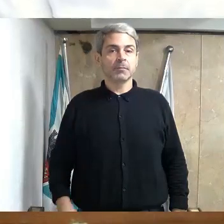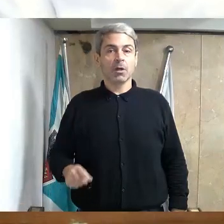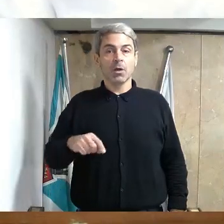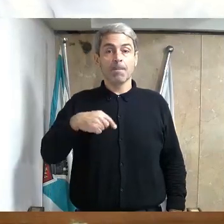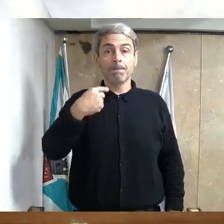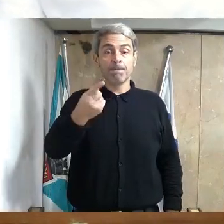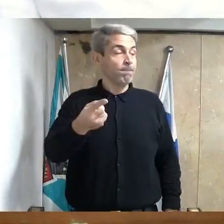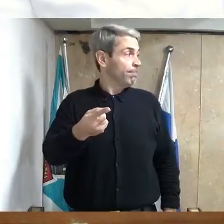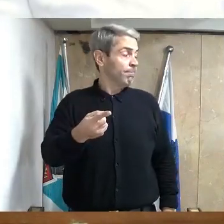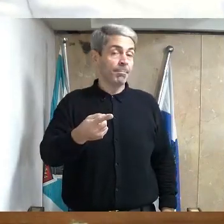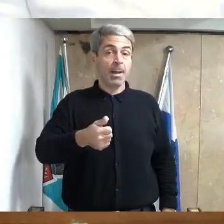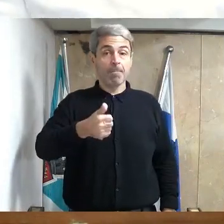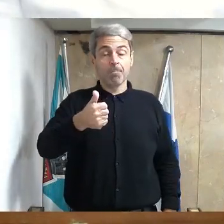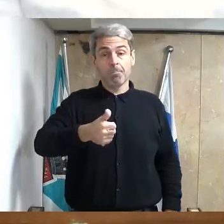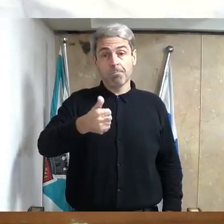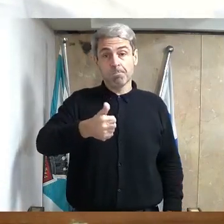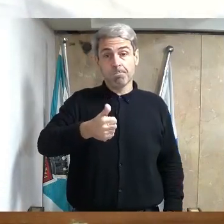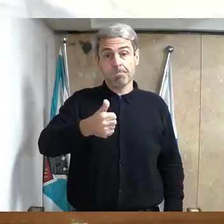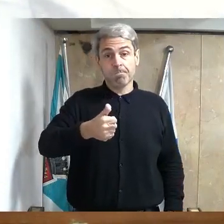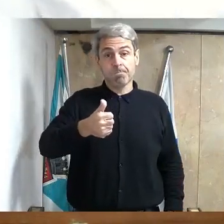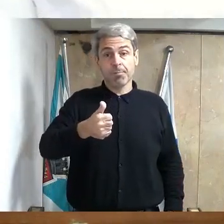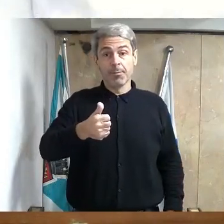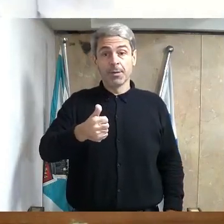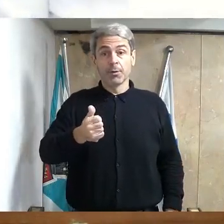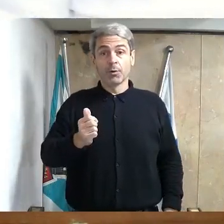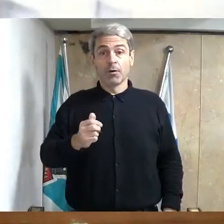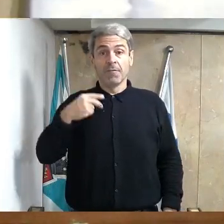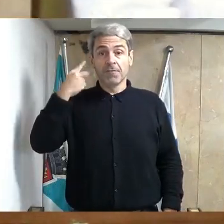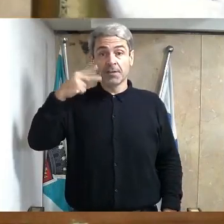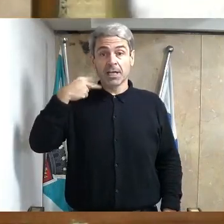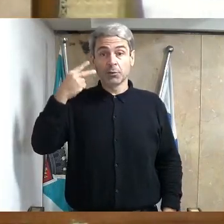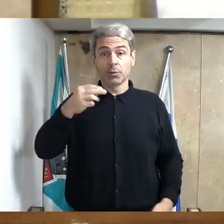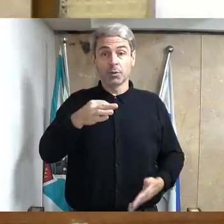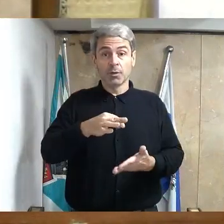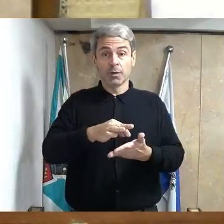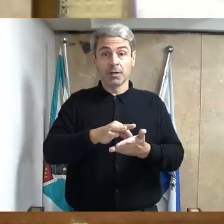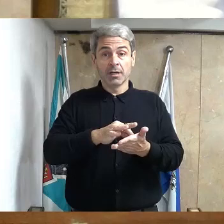Próximo, primeiro orador inscrito, vereador Moisés Neguin.